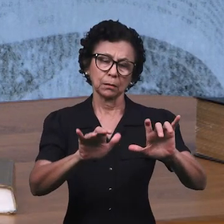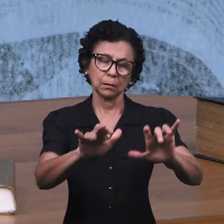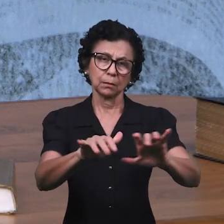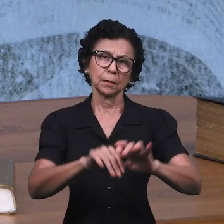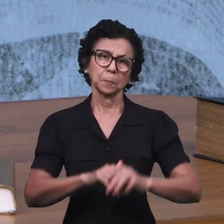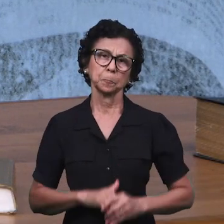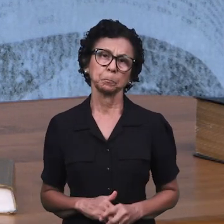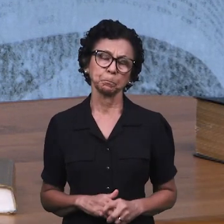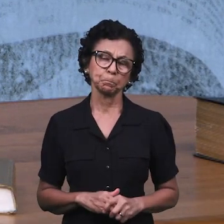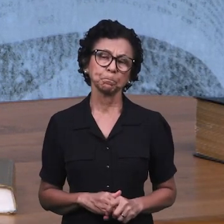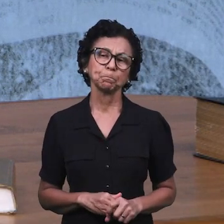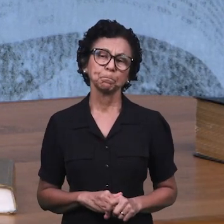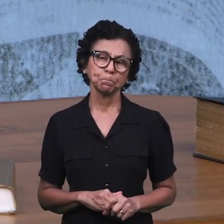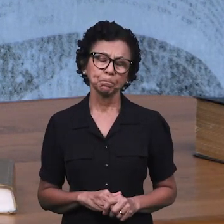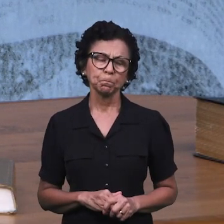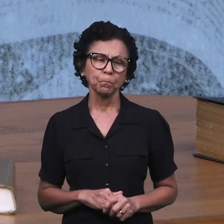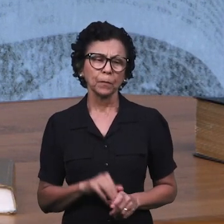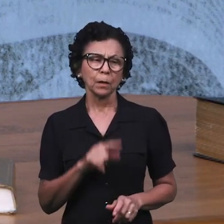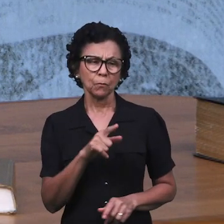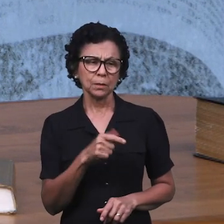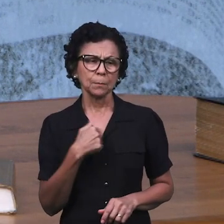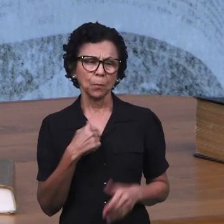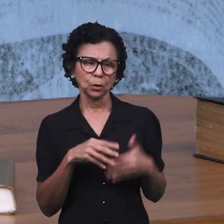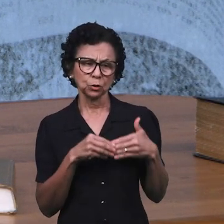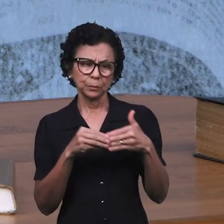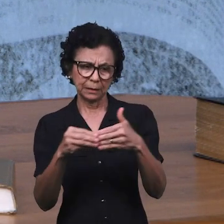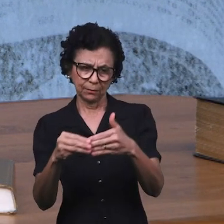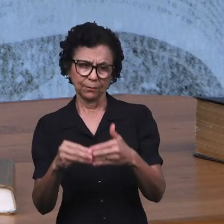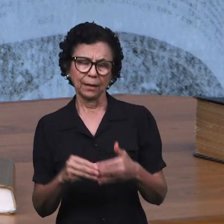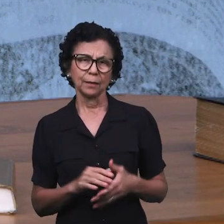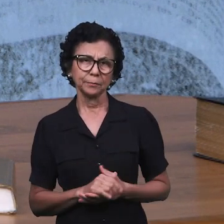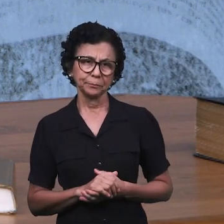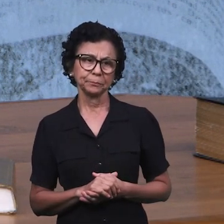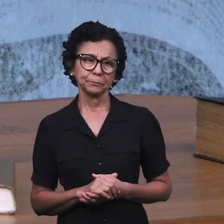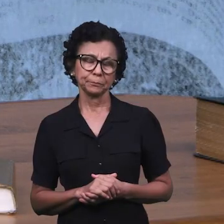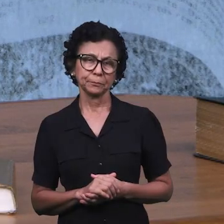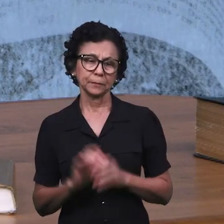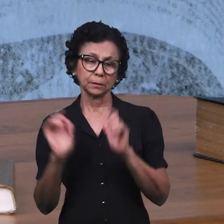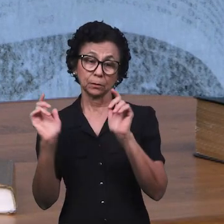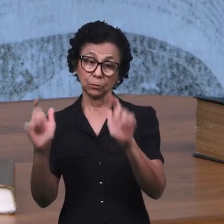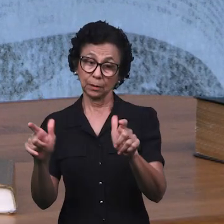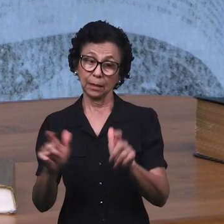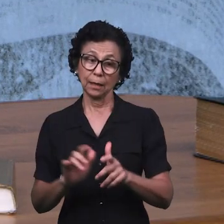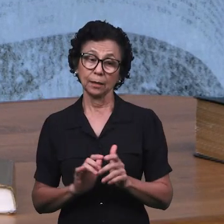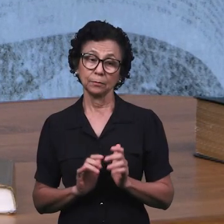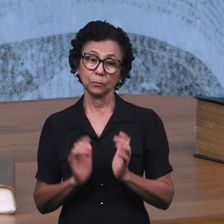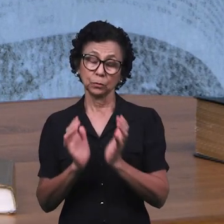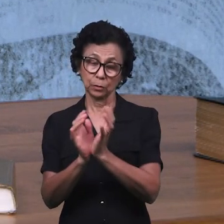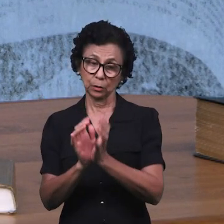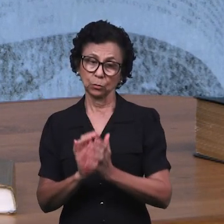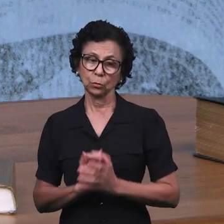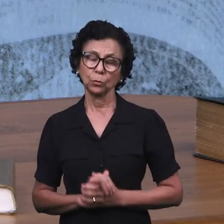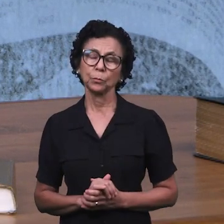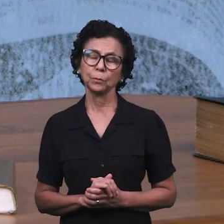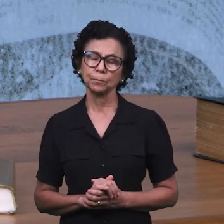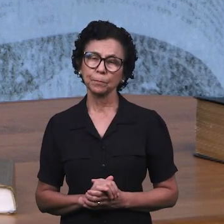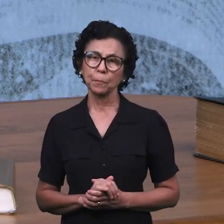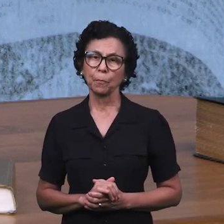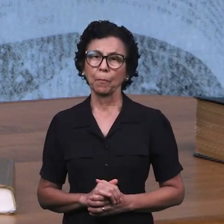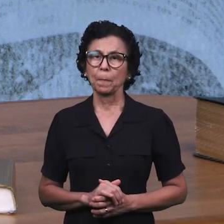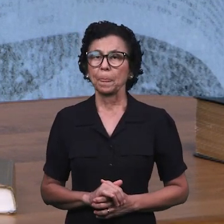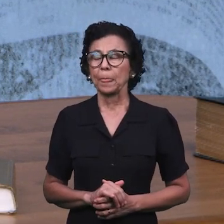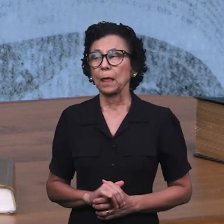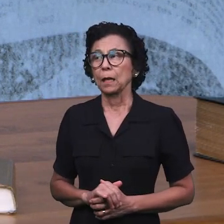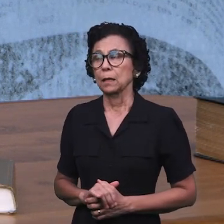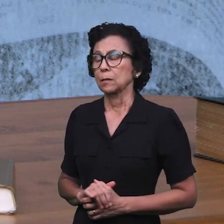poderias, descendo, guiar-me a essa tropa? E disse-lhe: por Deus, me jura que me